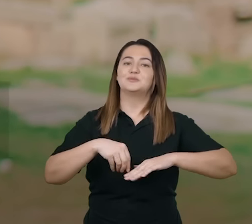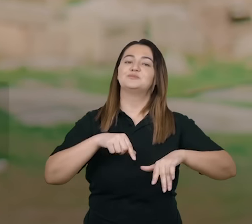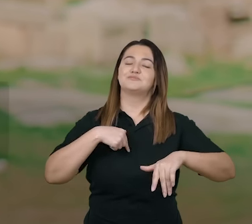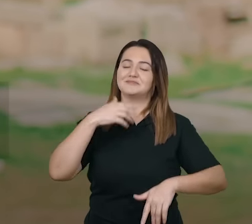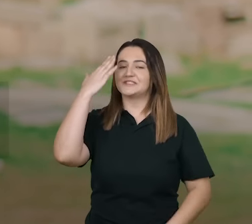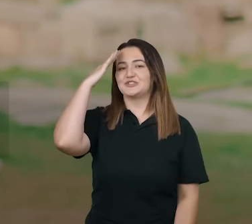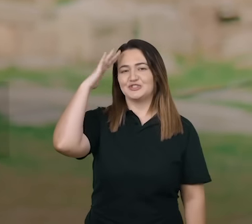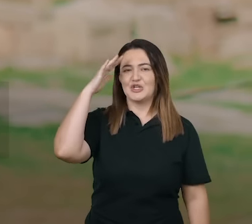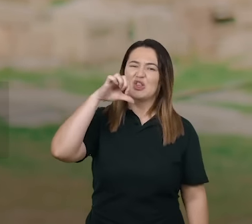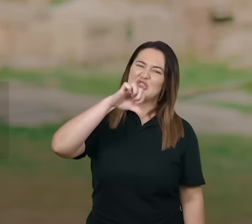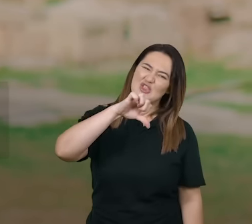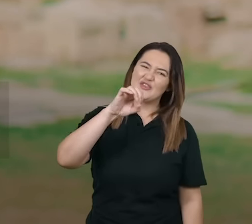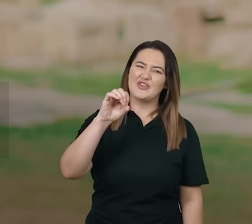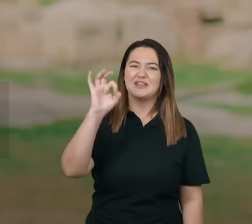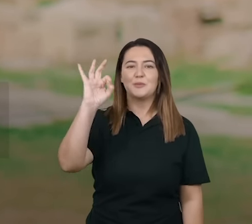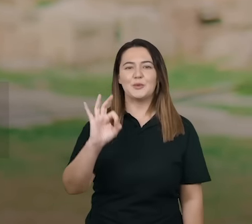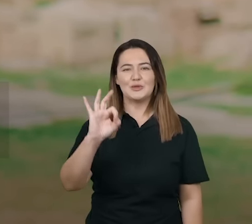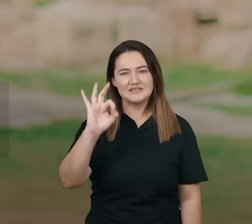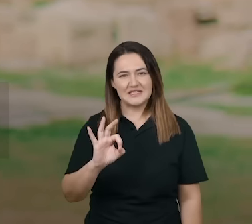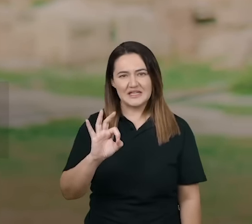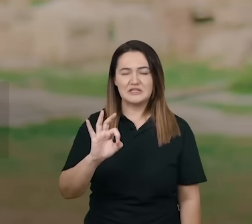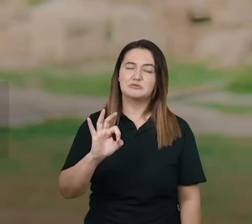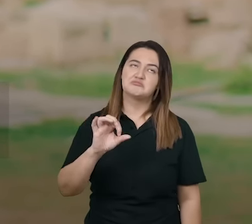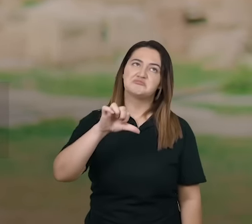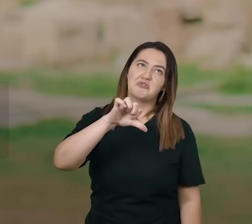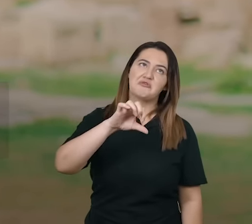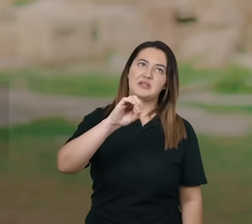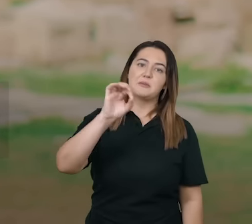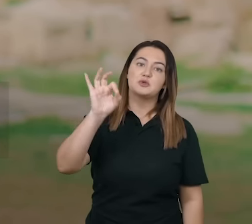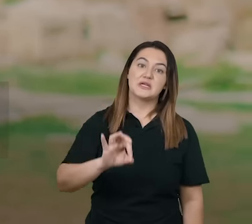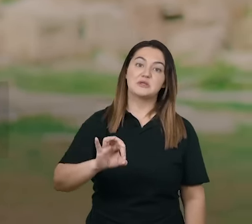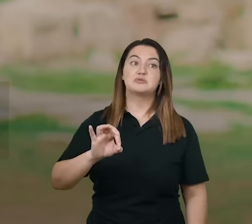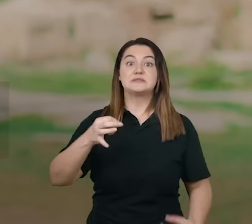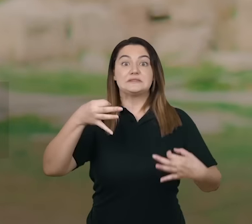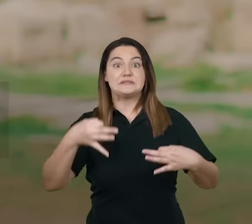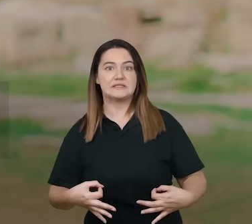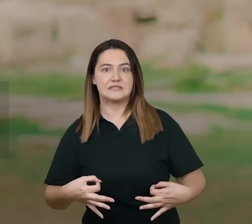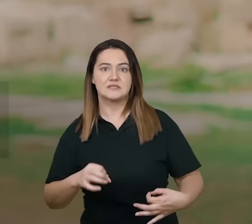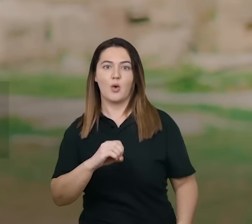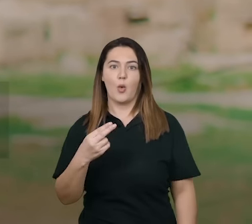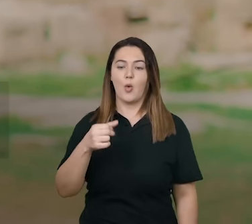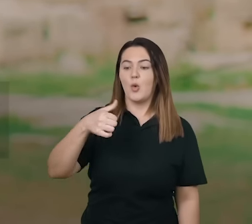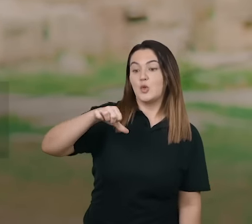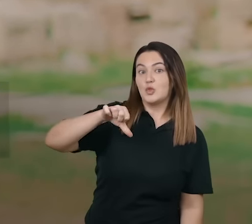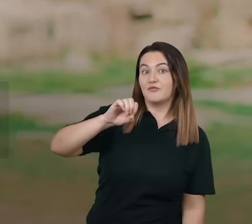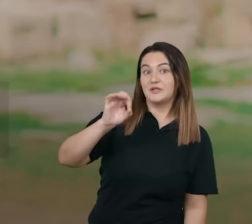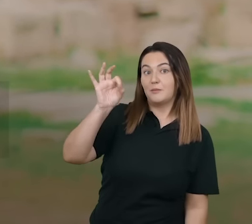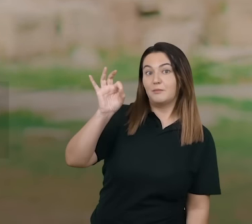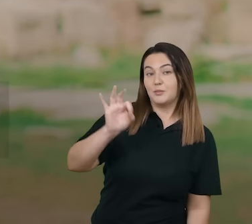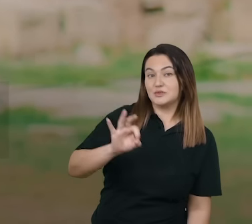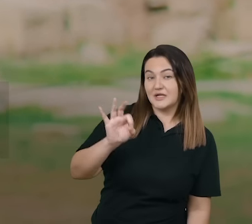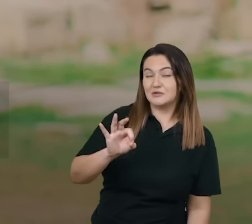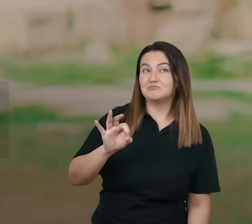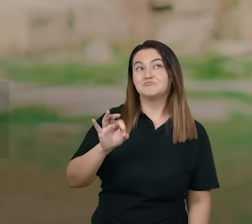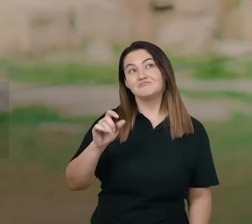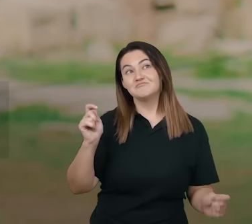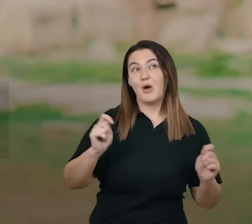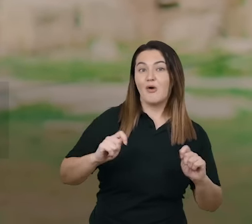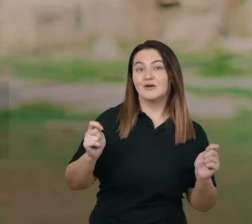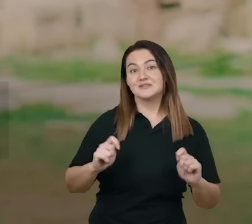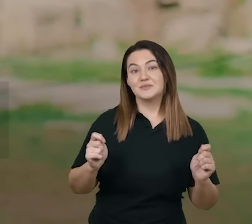90% de certeza ou de possibilidade que esse Erasto, que tem o nome escrito neste